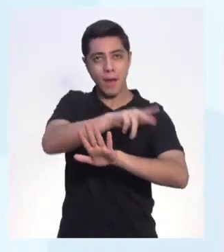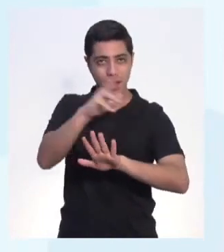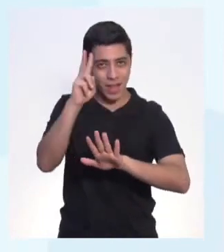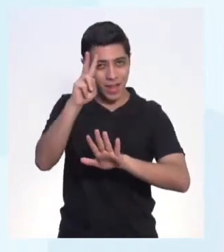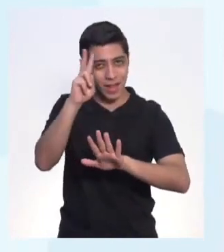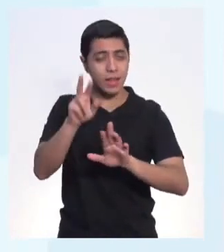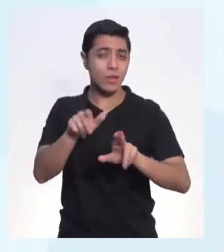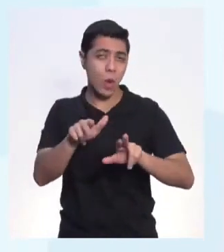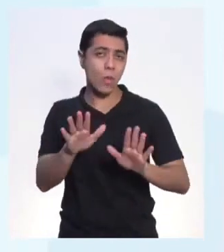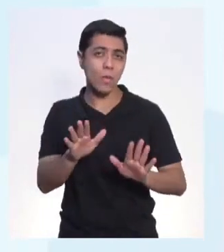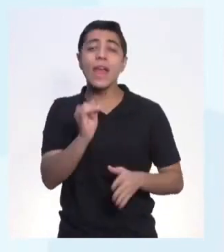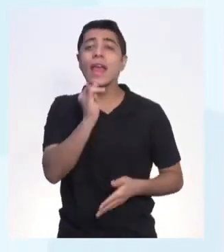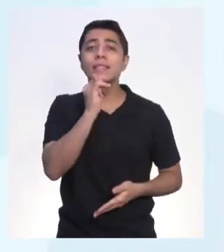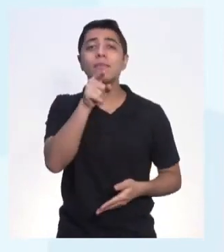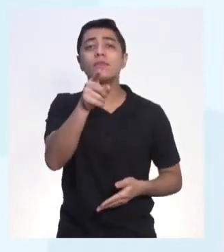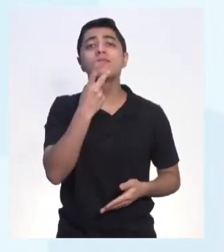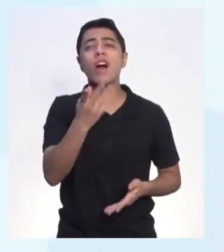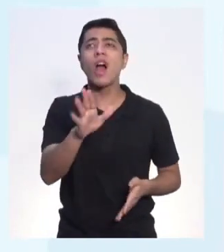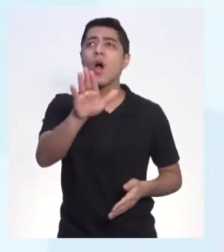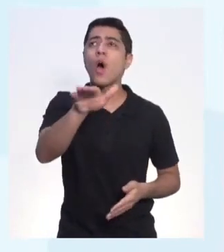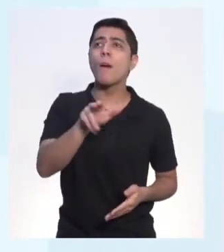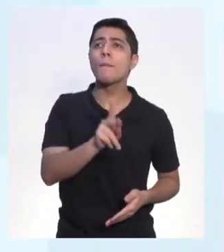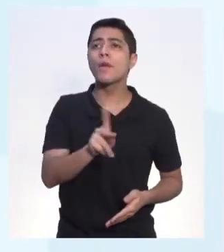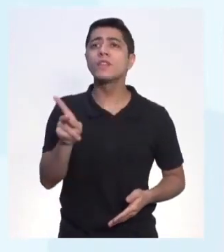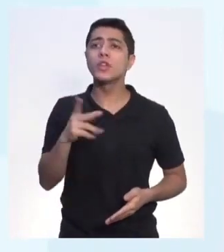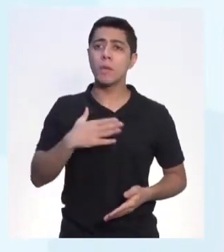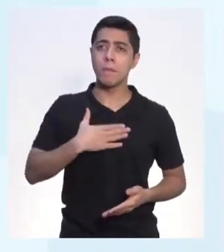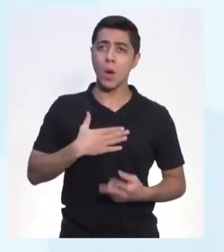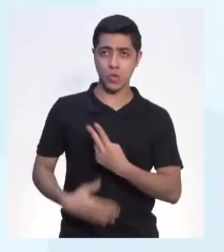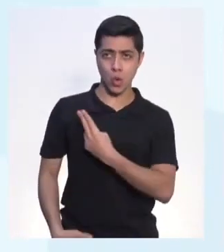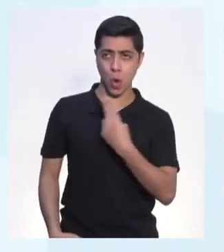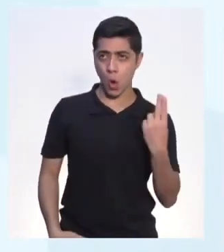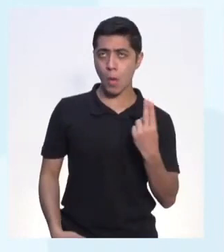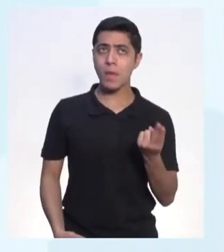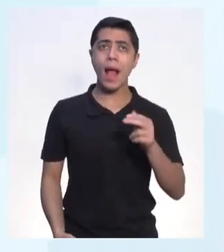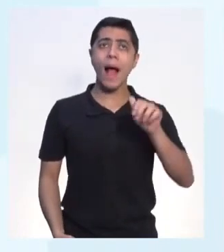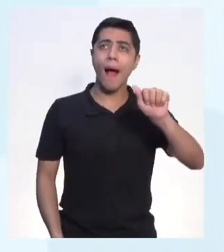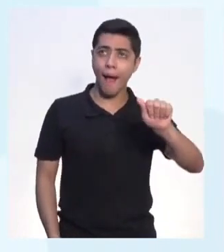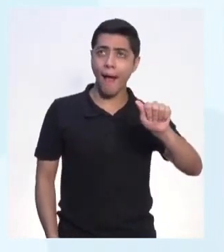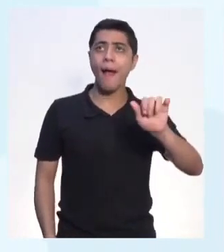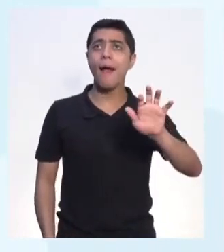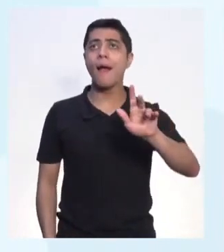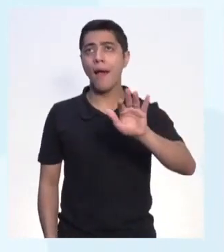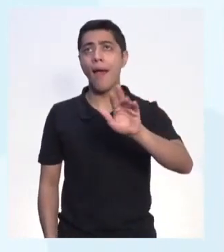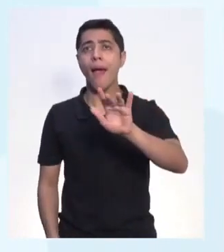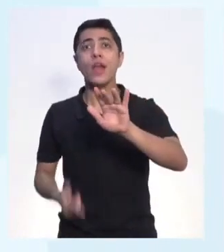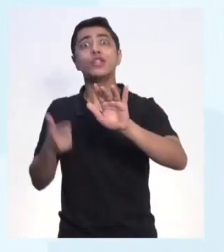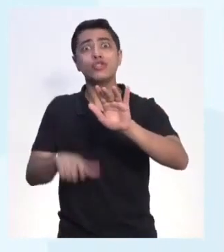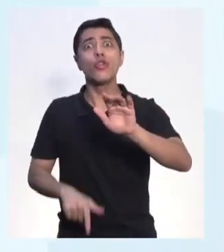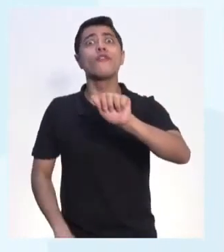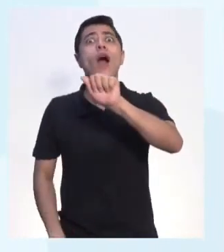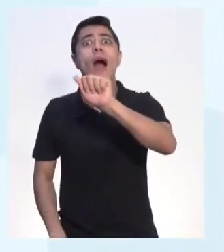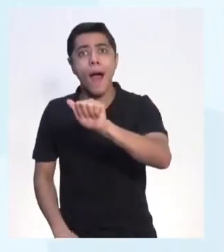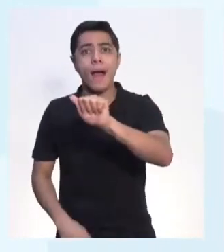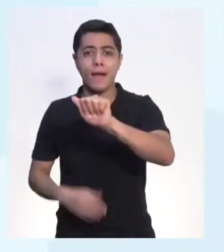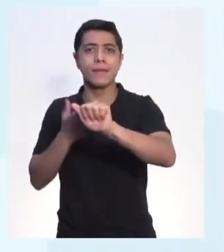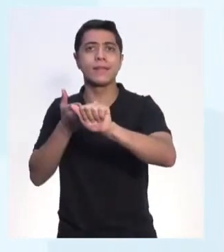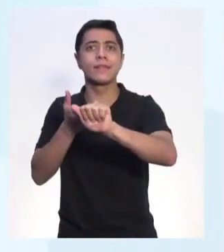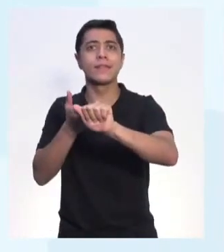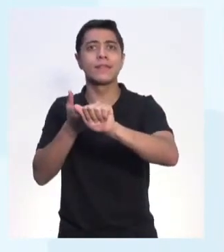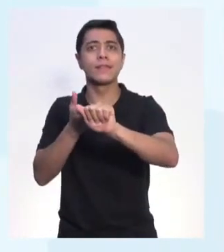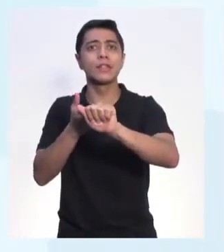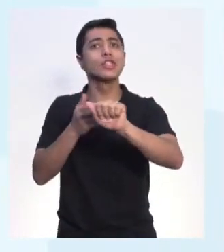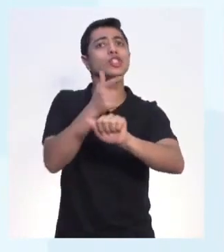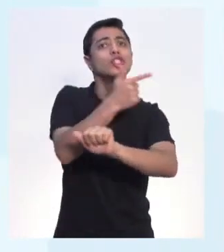meu nome, por exemplo, tem letra repetida. Tá bom, eu sei. Mas neste momento, nós vamos ver